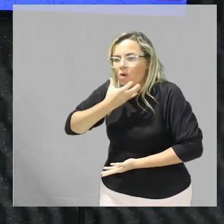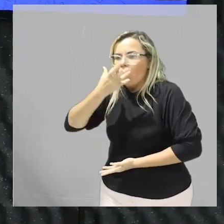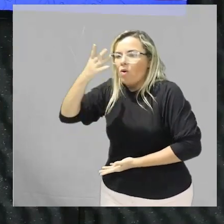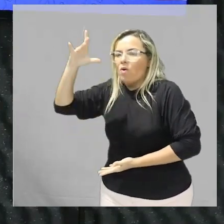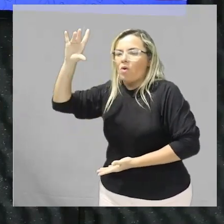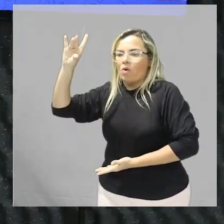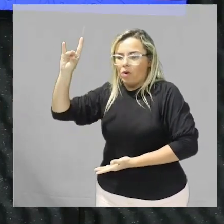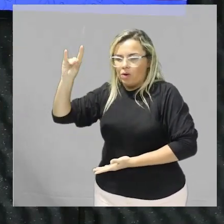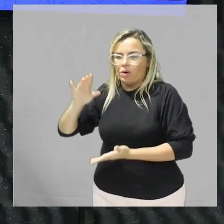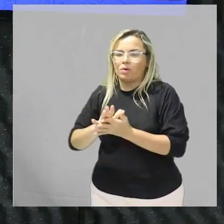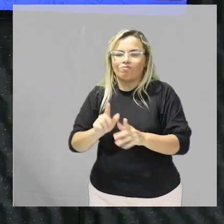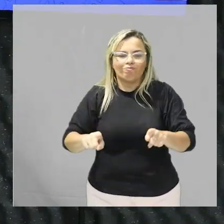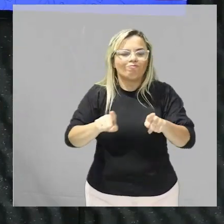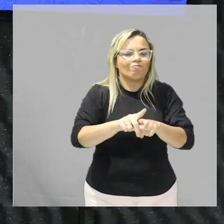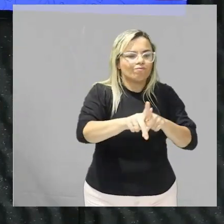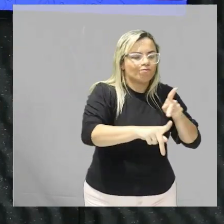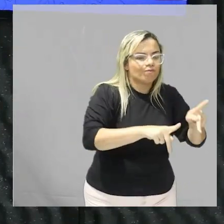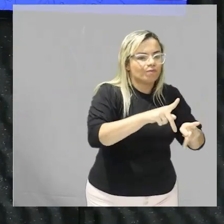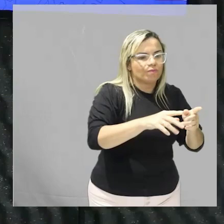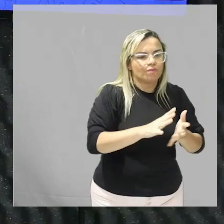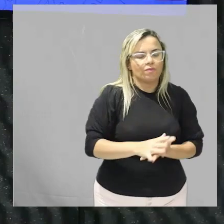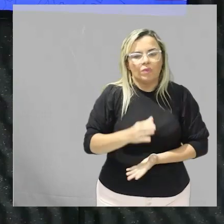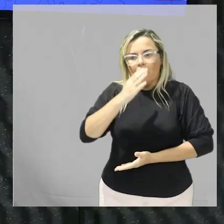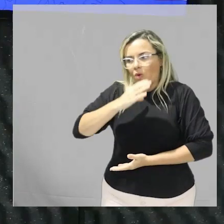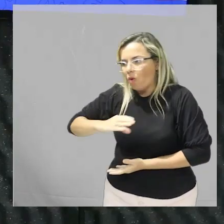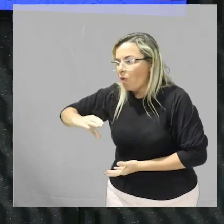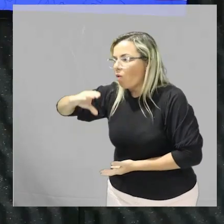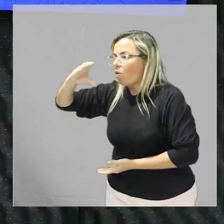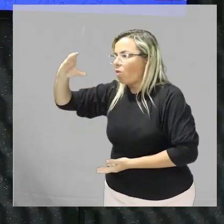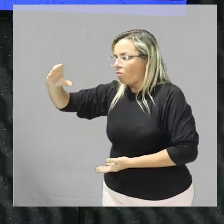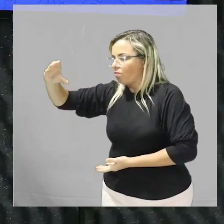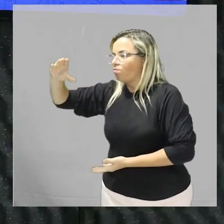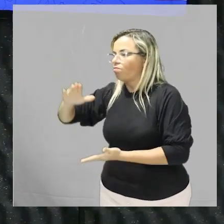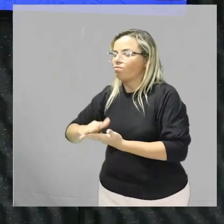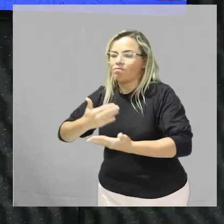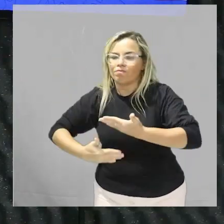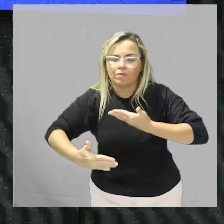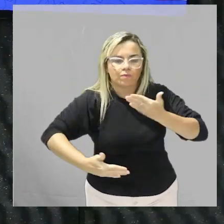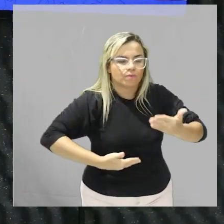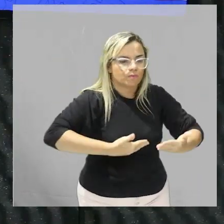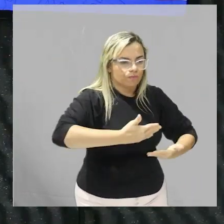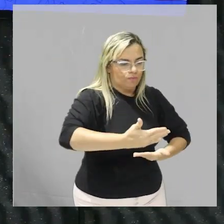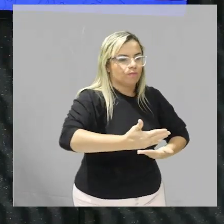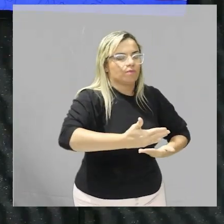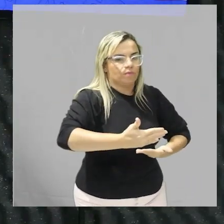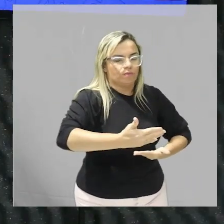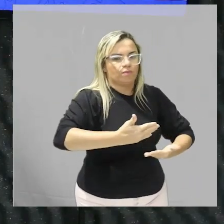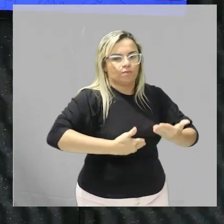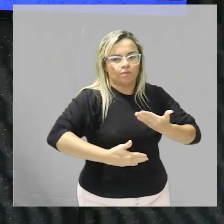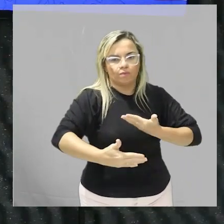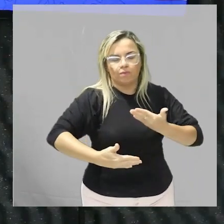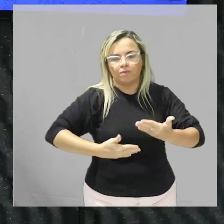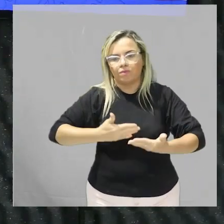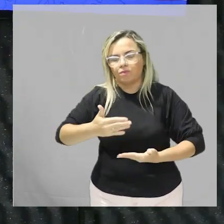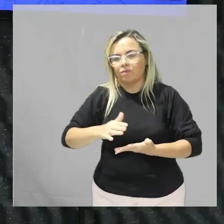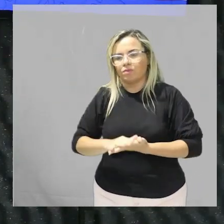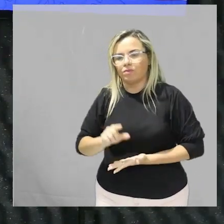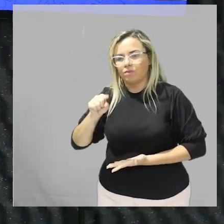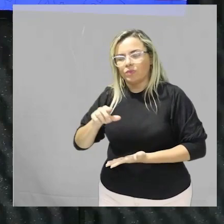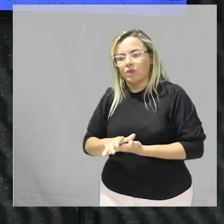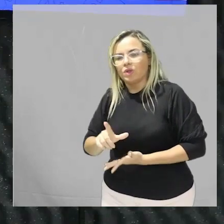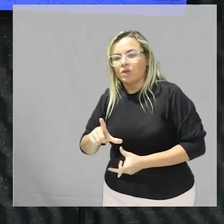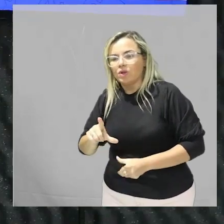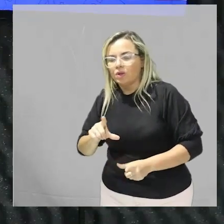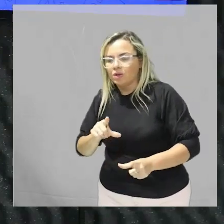girafa, populações de elefantes. Ou seja, eu selecionei aqui, eu